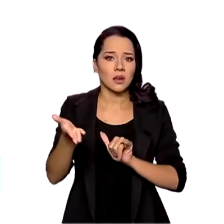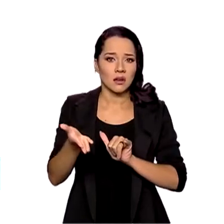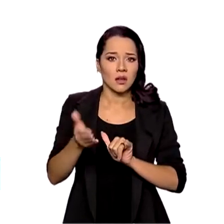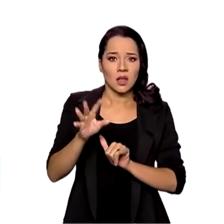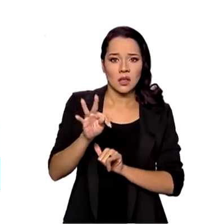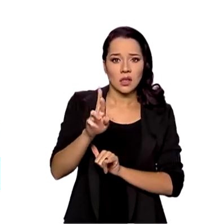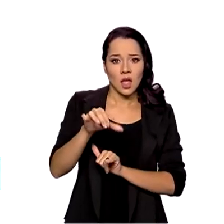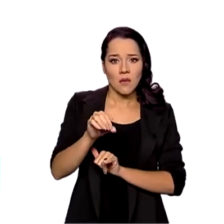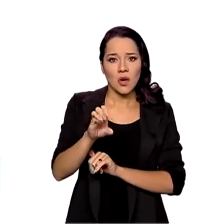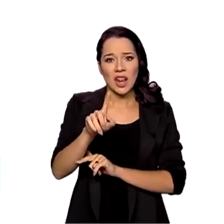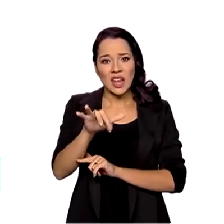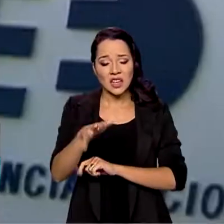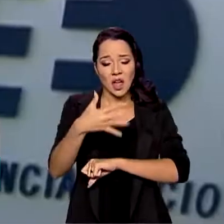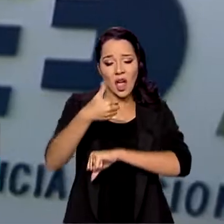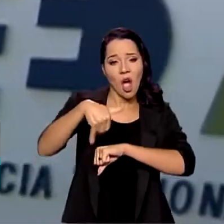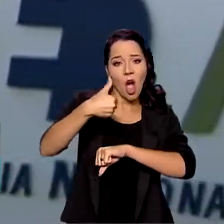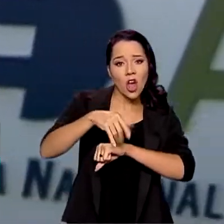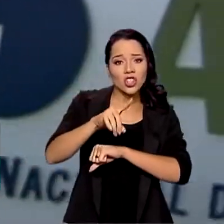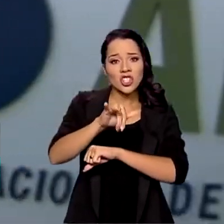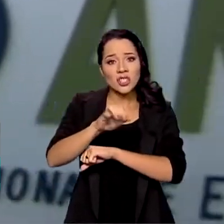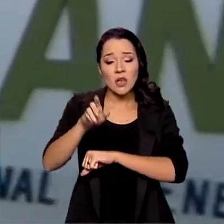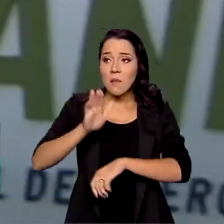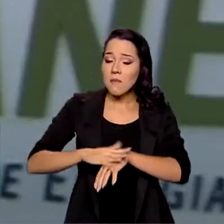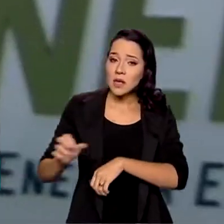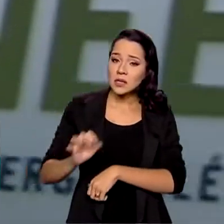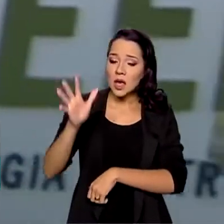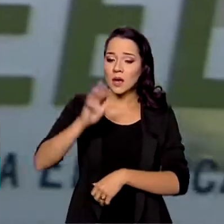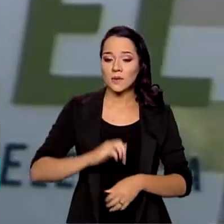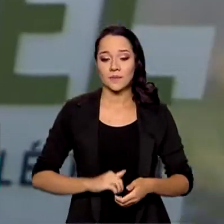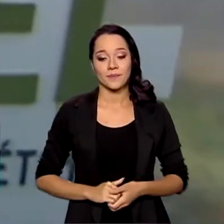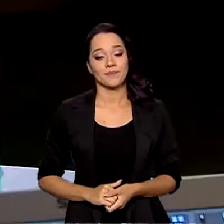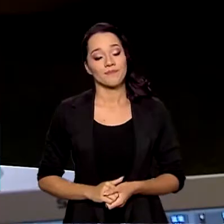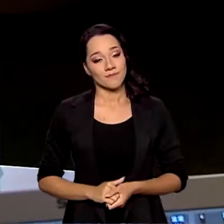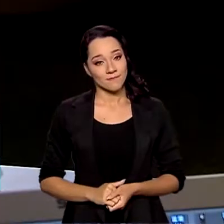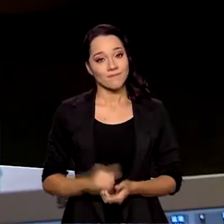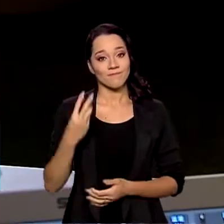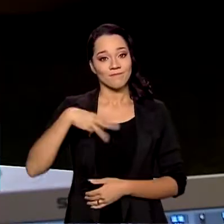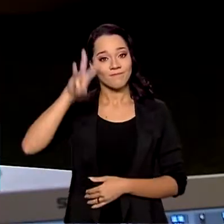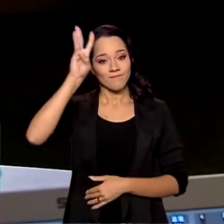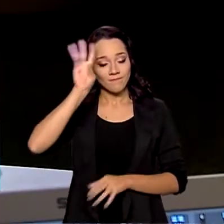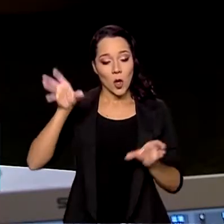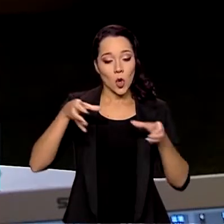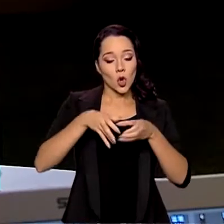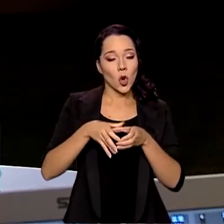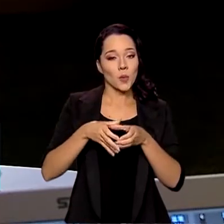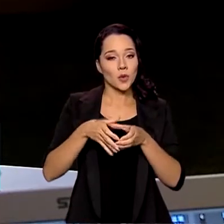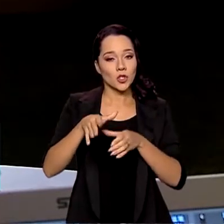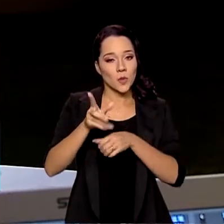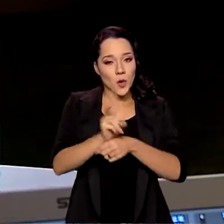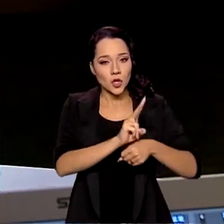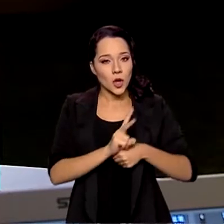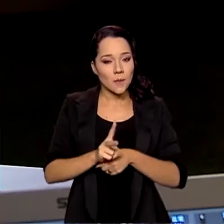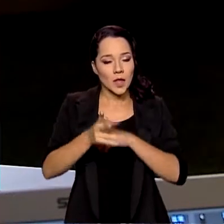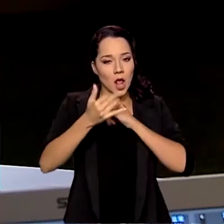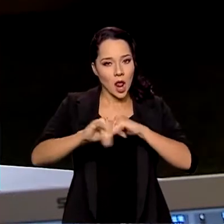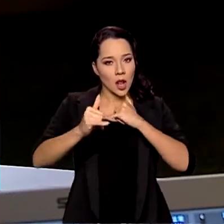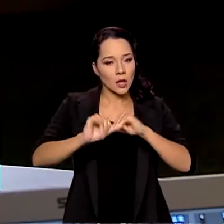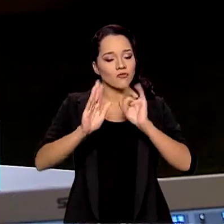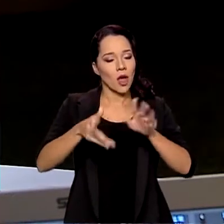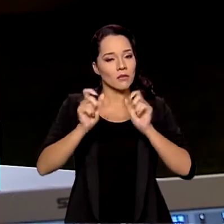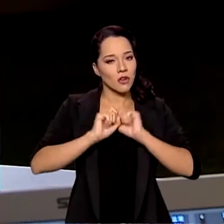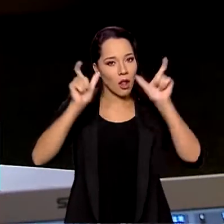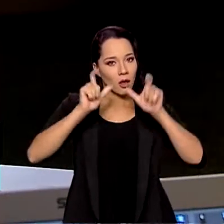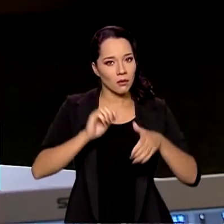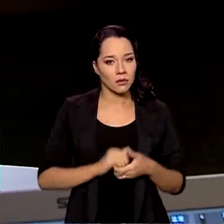aí óleo diesel, que é muito mais caro. Na terça, o Comitê de Monitoramento do Setor Elétrico já havia feito esse